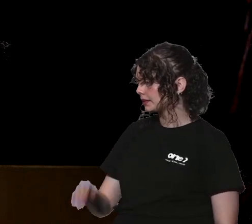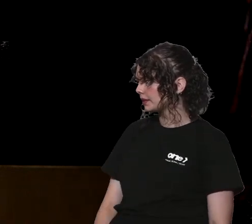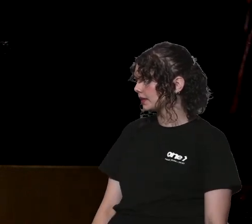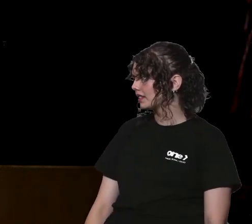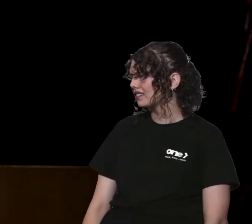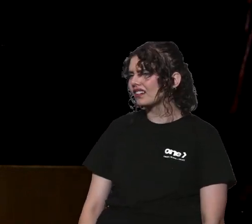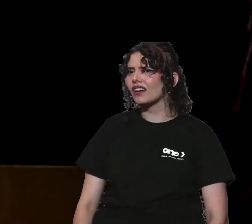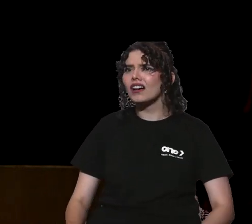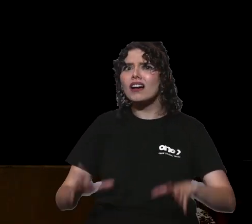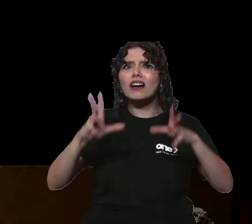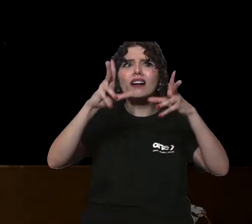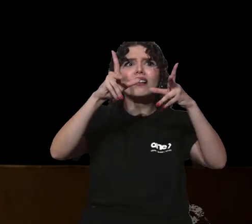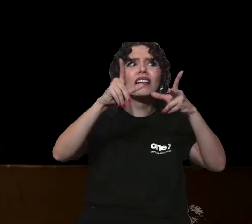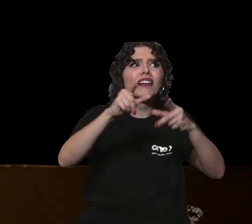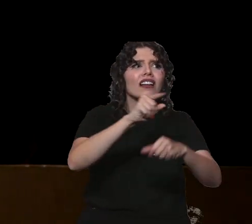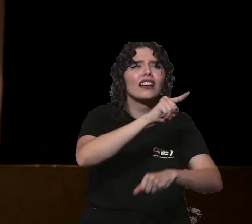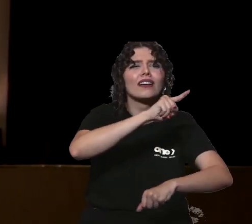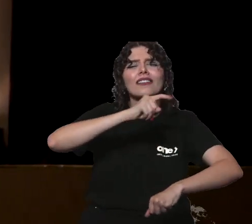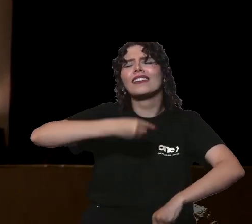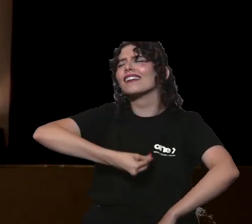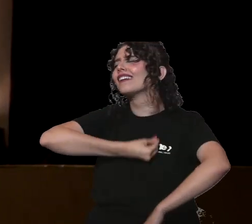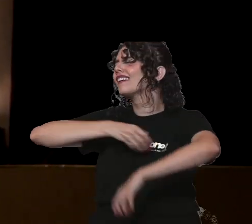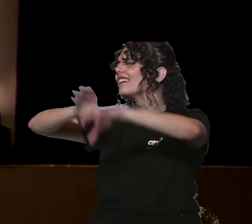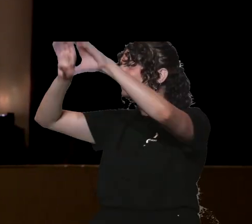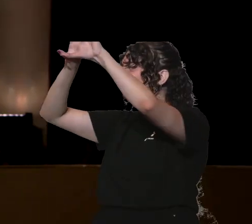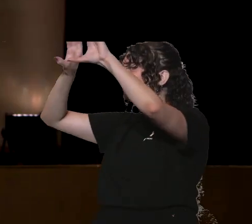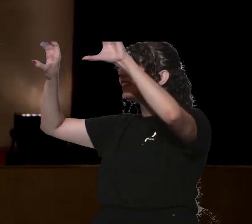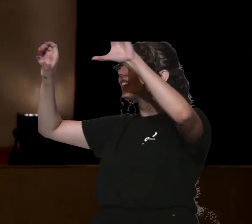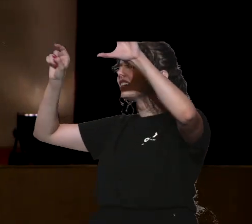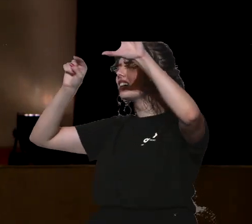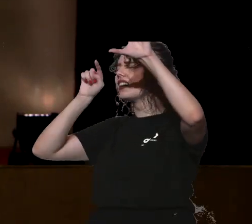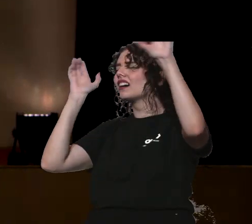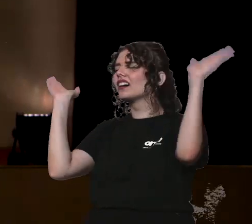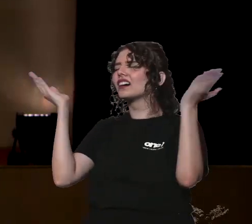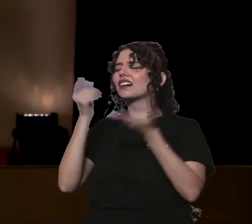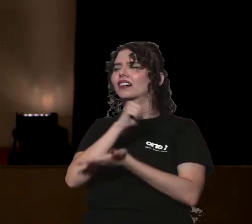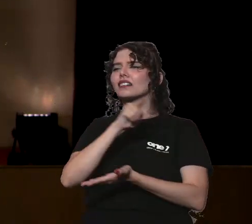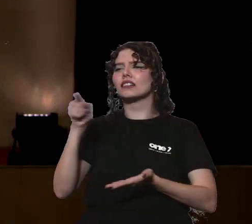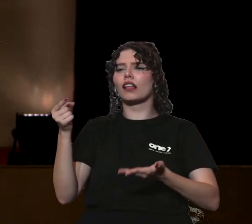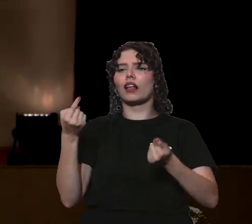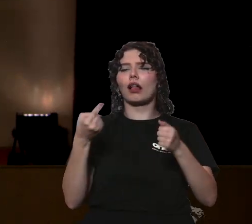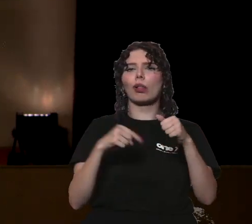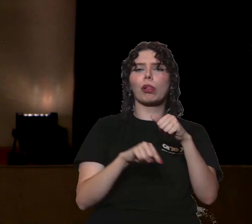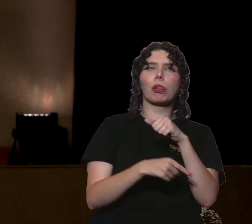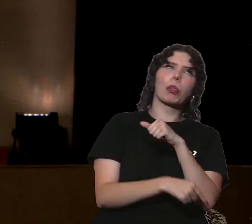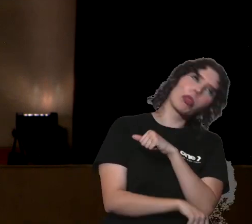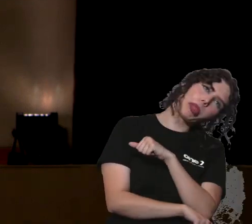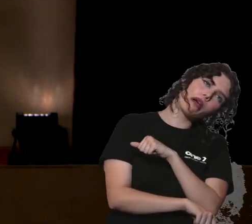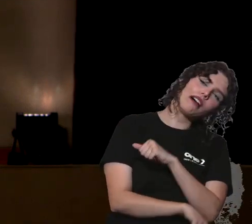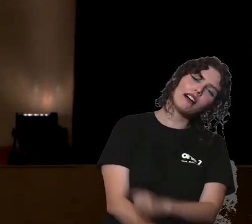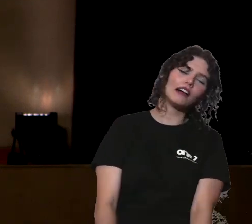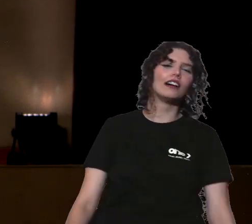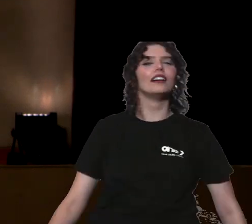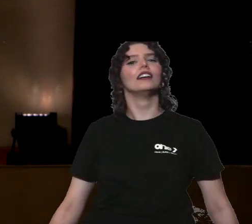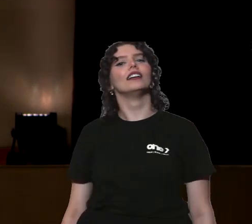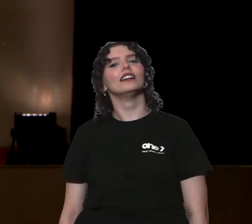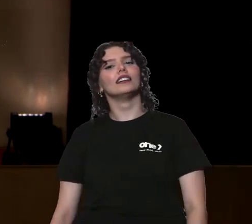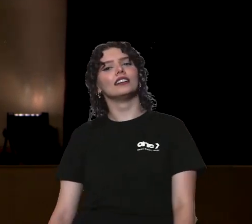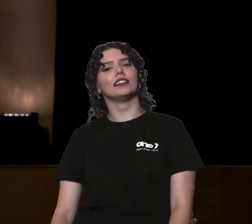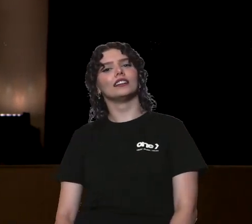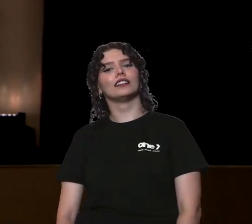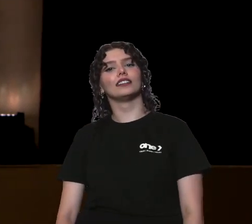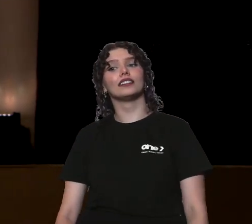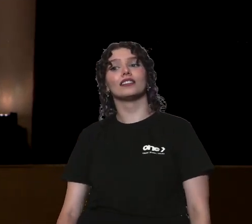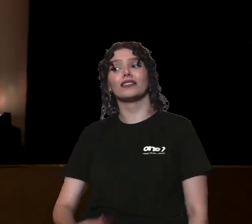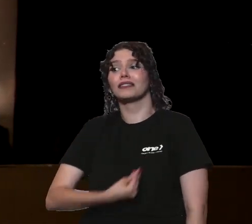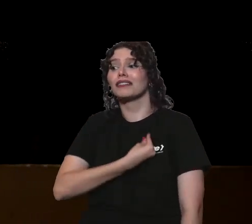Parece que tudo que você estava no céu, você foi para o fundo do poço. Foi mais ou menos isso que aconteceu com Davi. Ele viveu